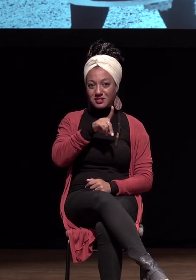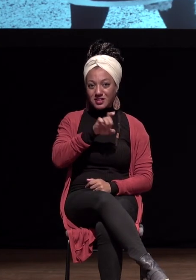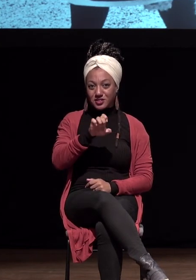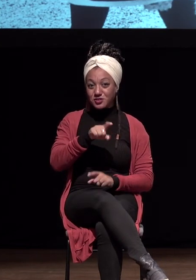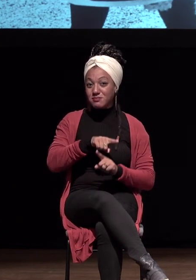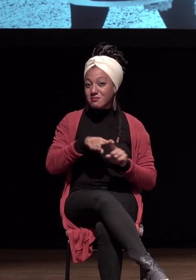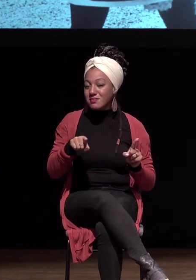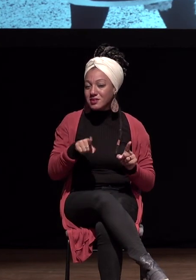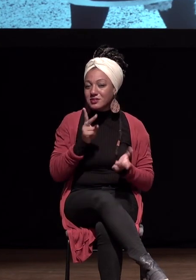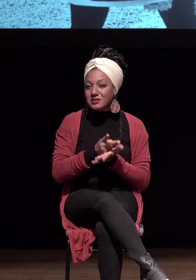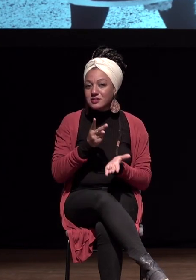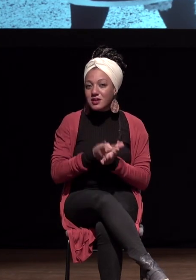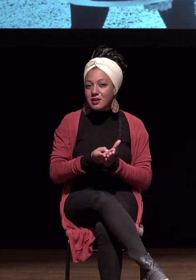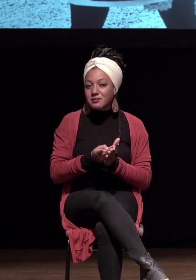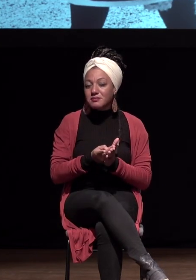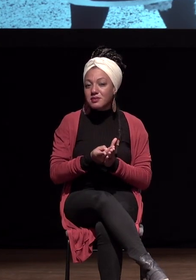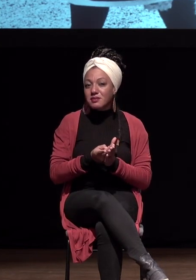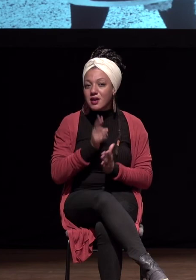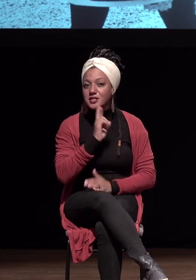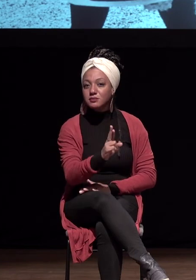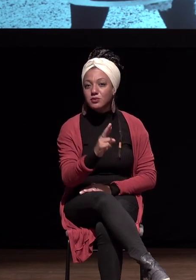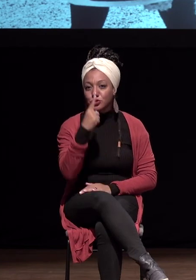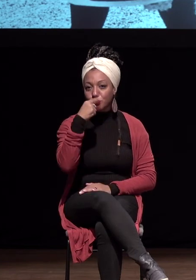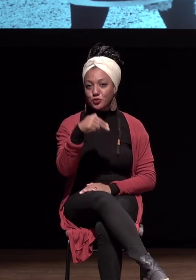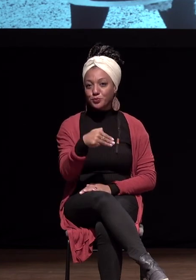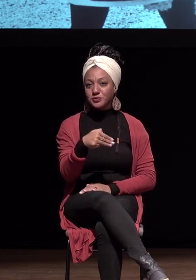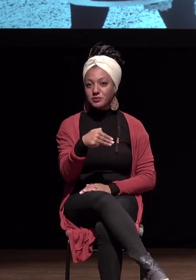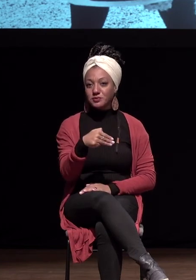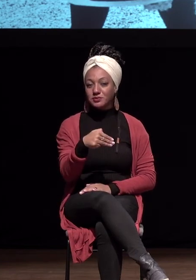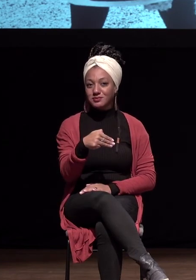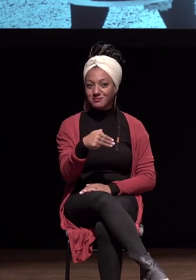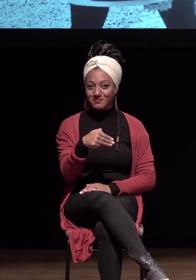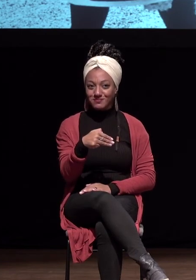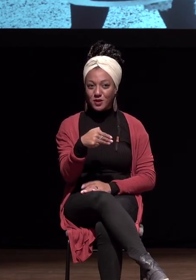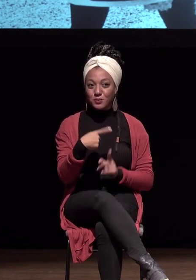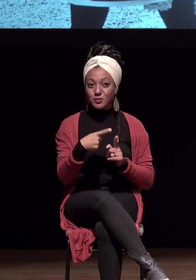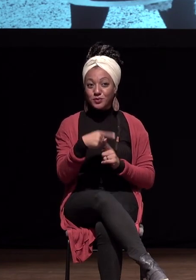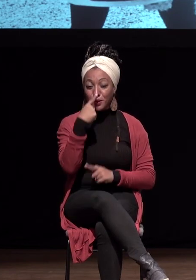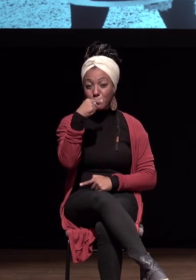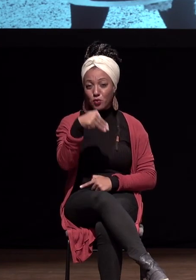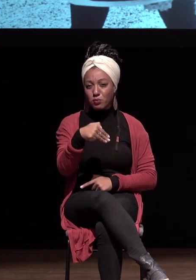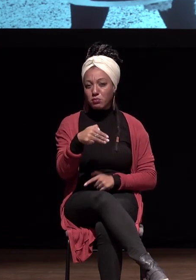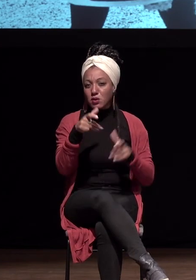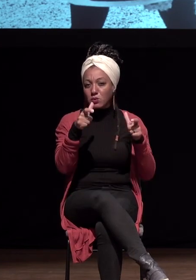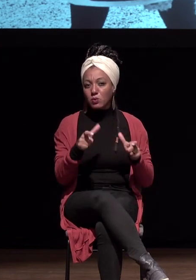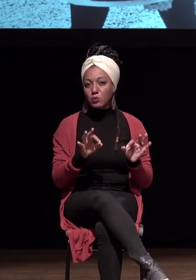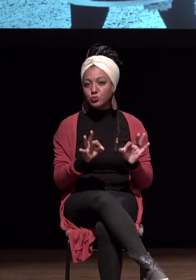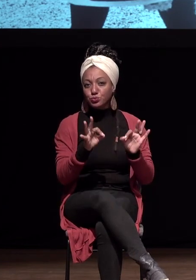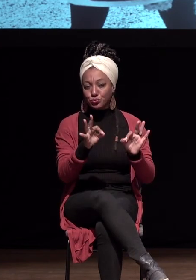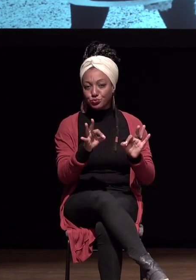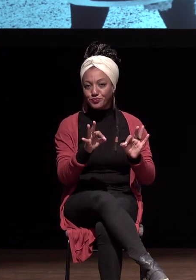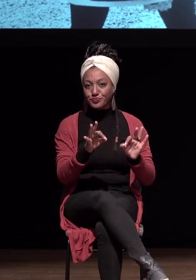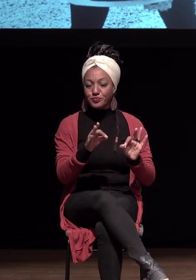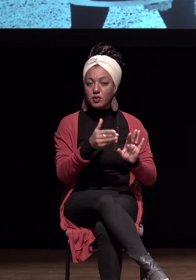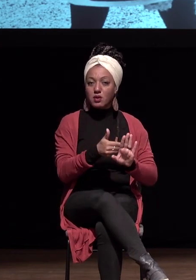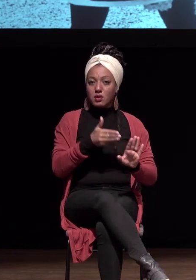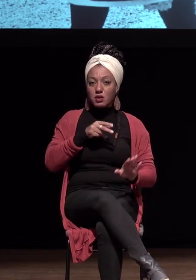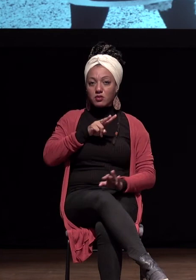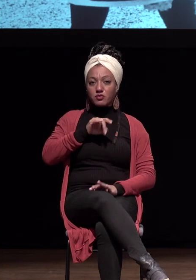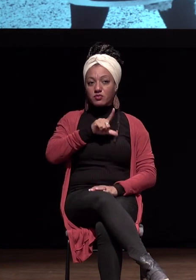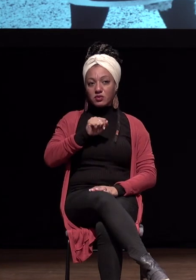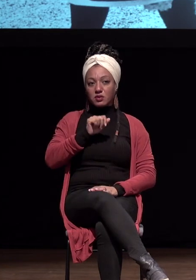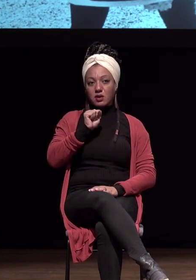eu moro no Morumbi. Então, isso é um dado muito importante, inclusive para representar essa